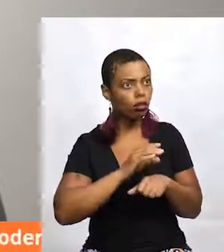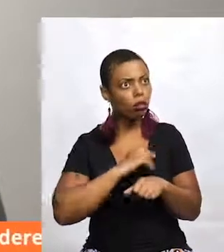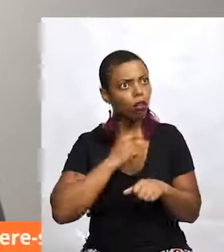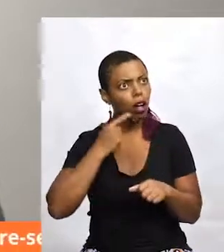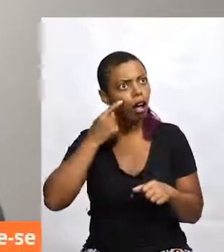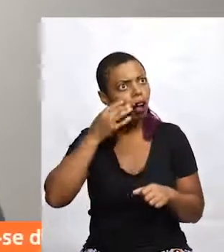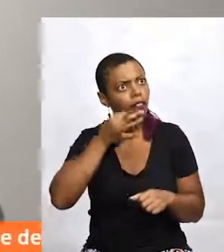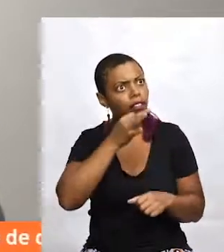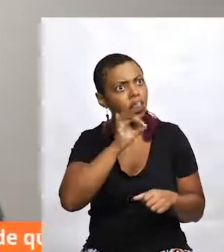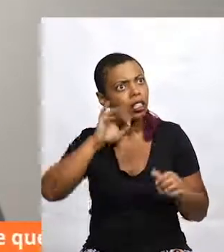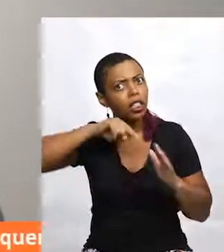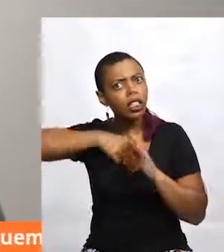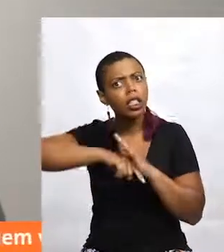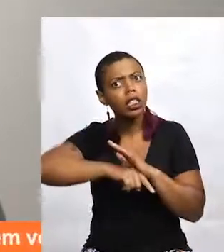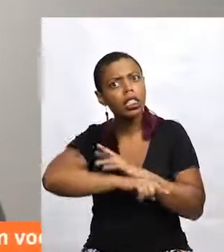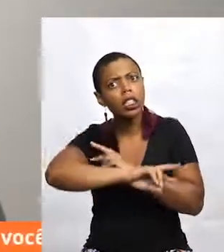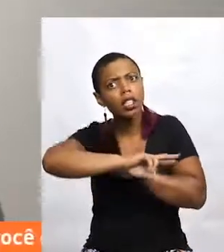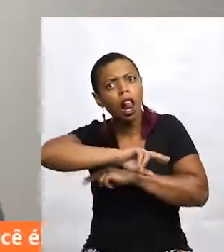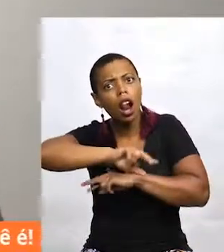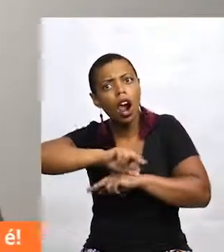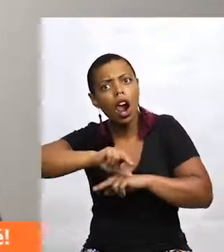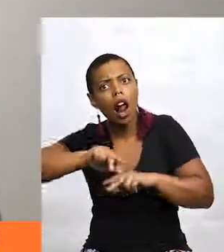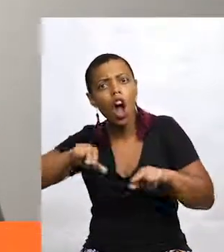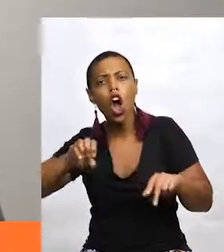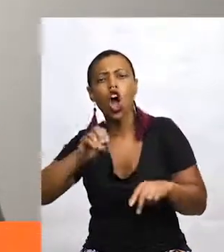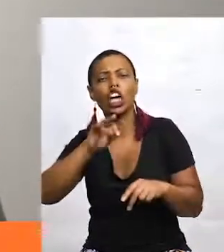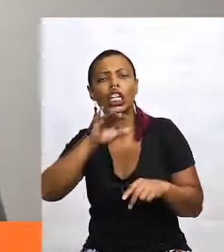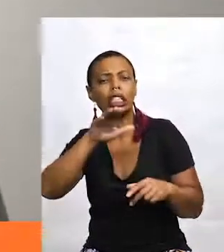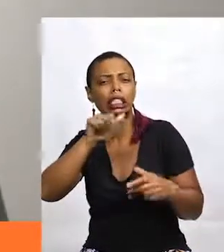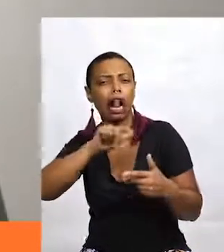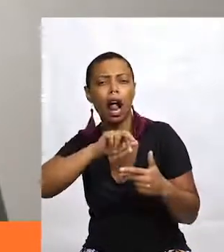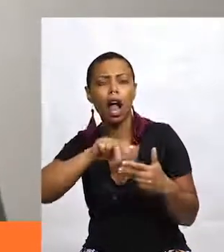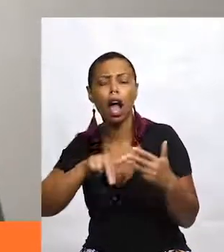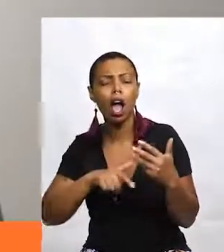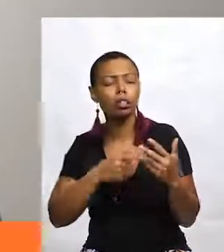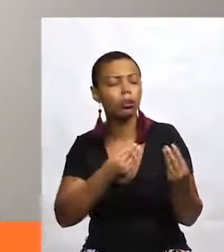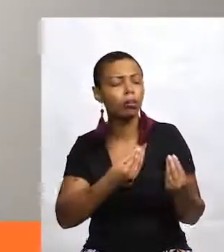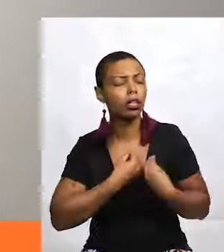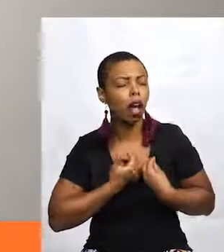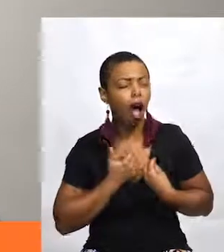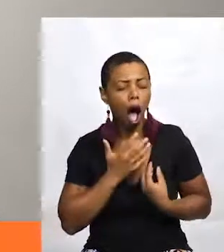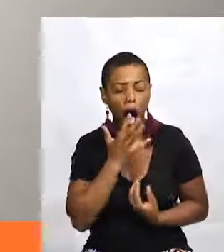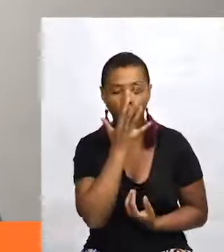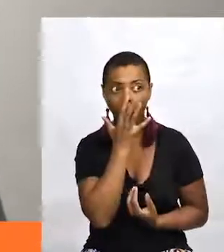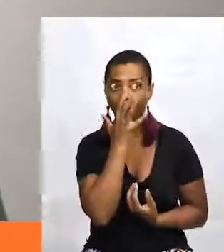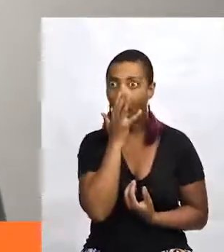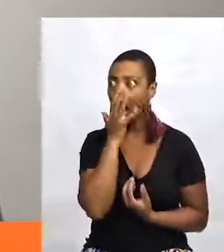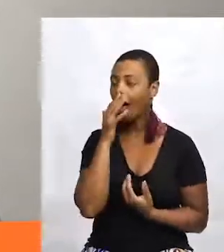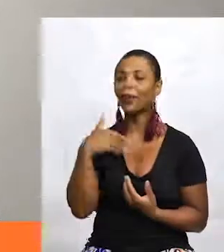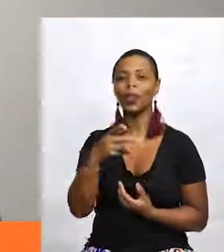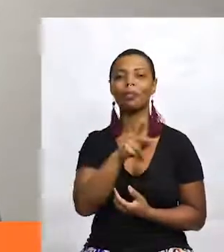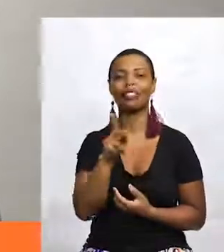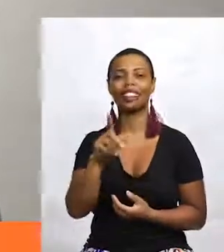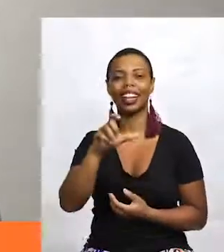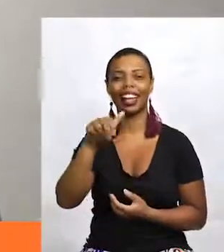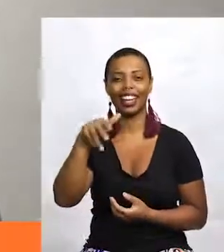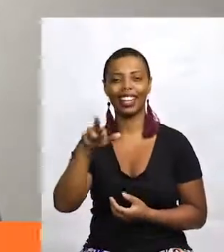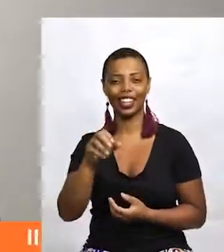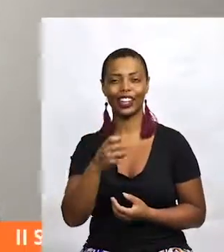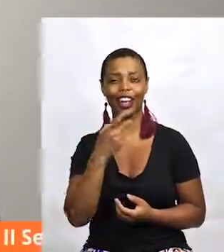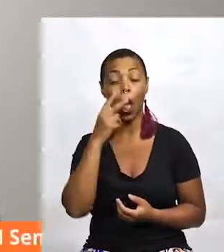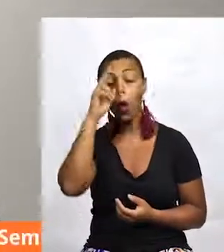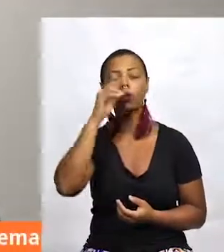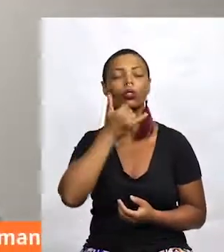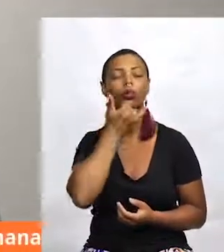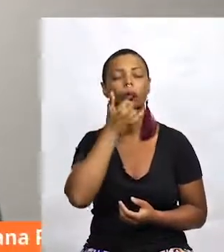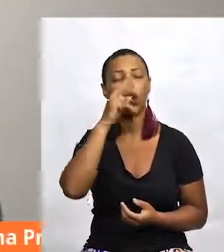frente de elétrica, eu tinha frente de ótica, eu tinha frente de mecânica. Aquilo me encantou de um jeito. O dia que o professor, eu lembro, nas primeiras aulas de física, que